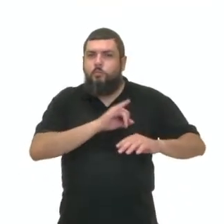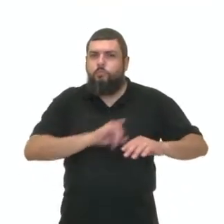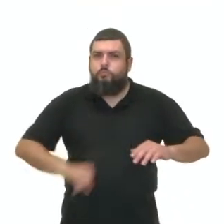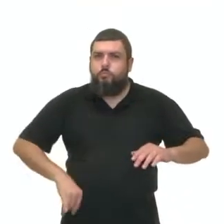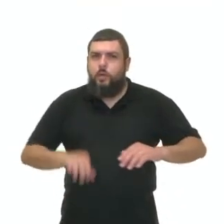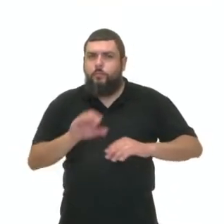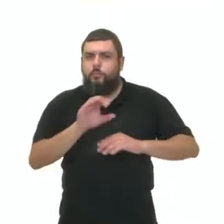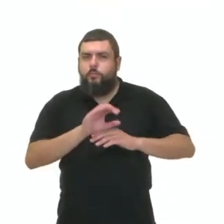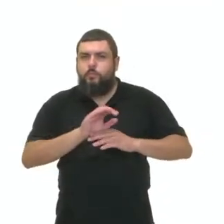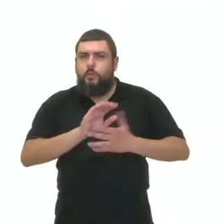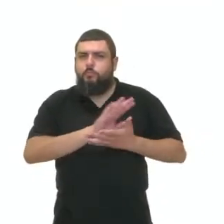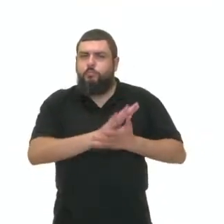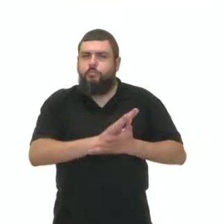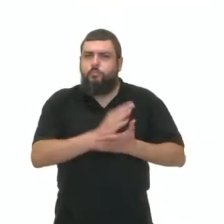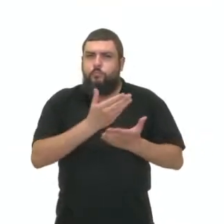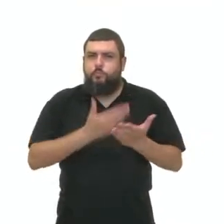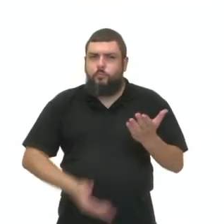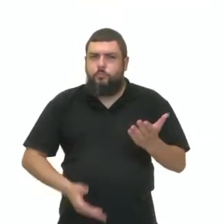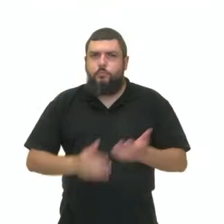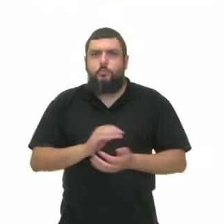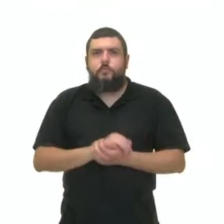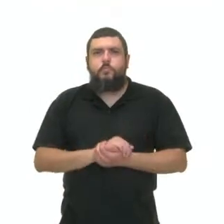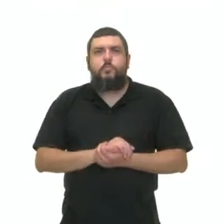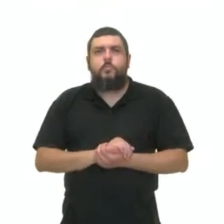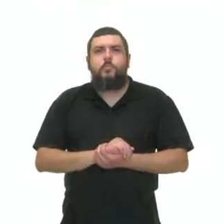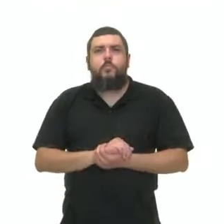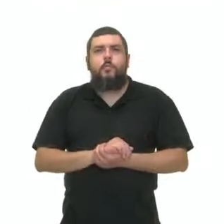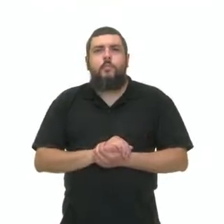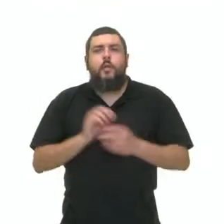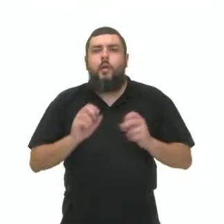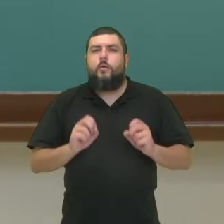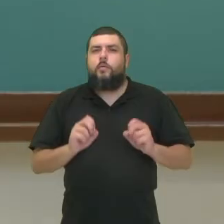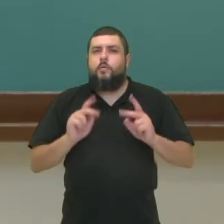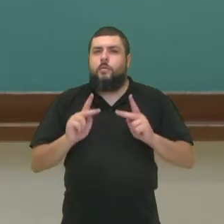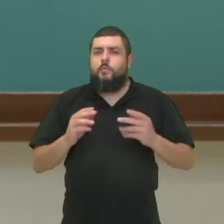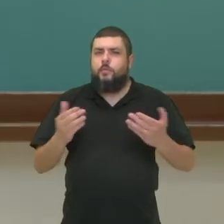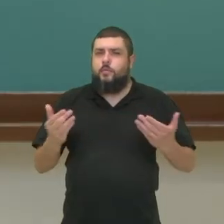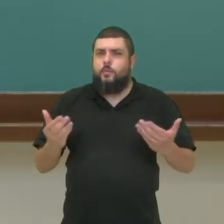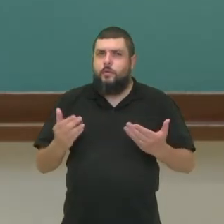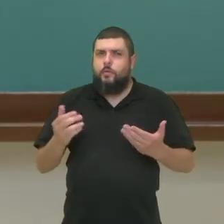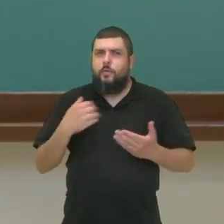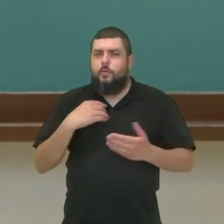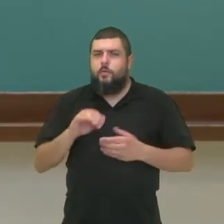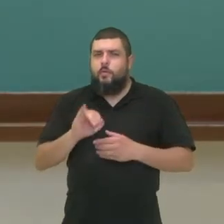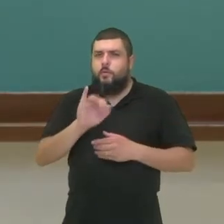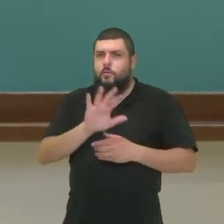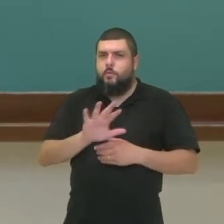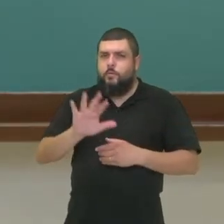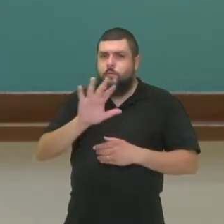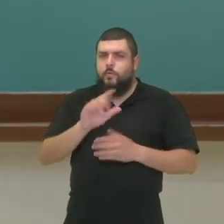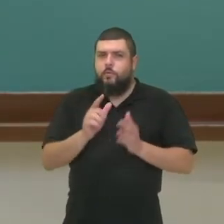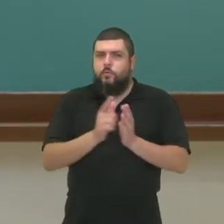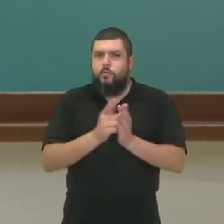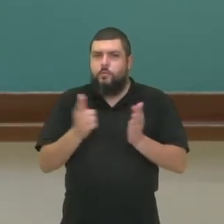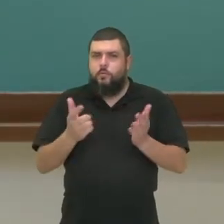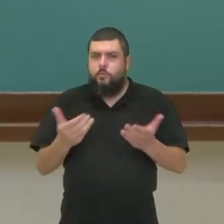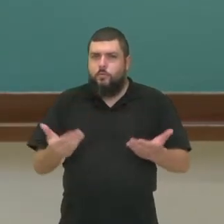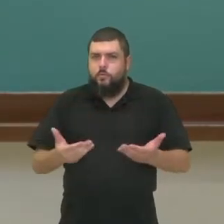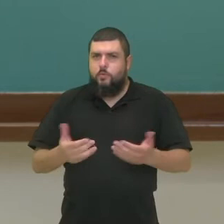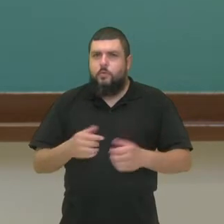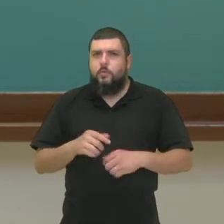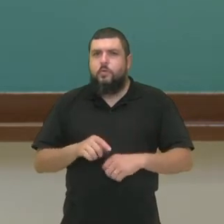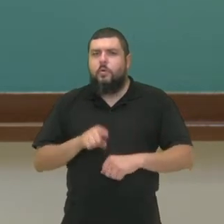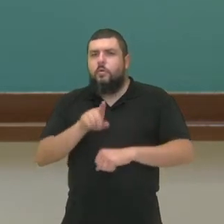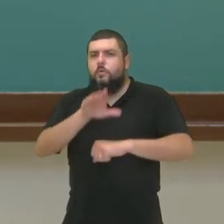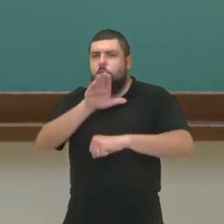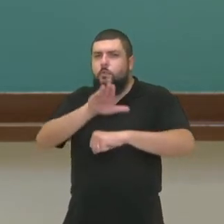Agora eu trago para vocês uma discussão, uma imagem e também uma notícia dos jornais atuais. Agora vocês vão ser os